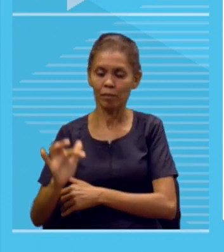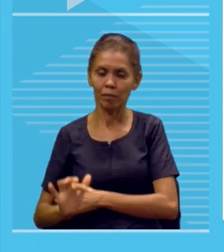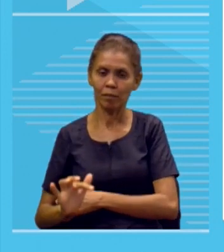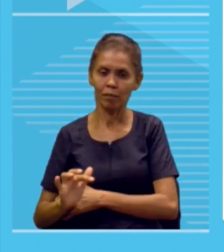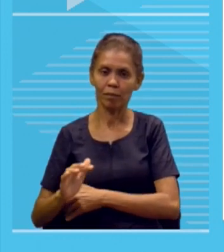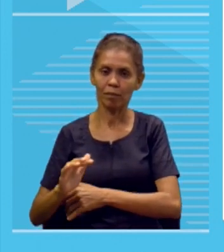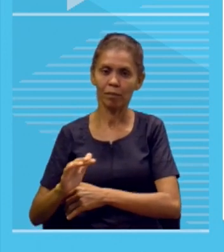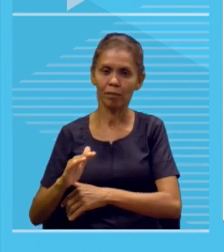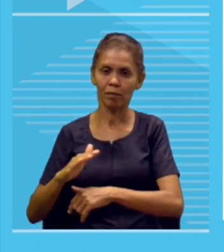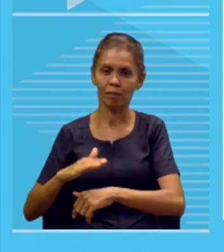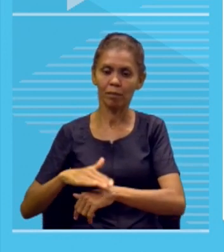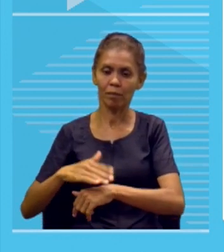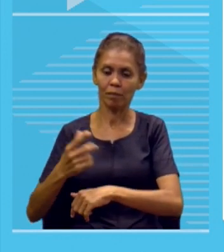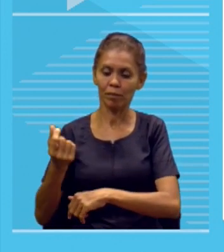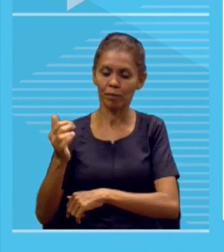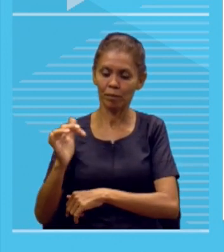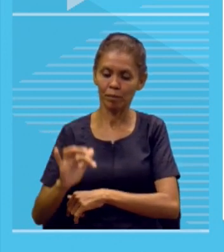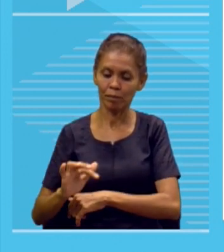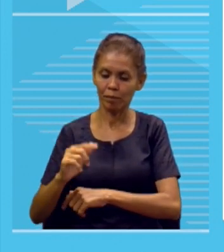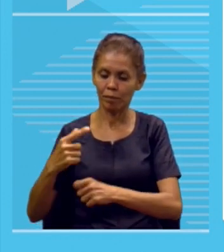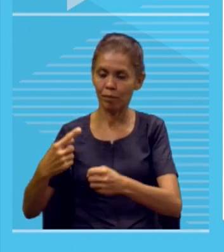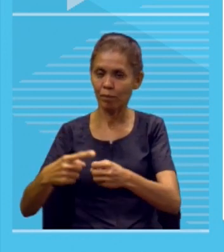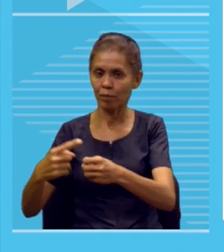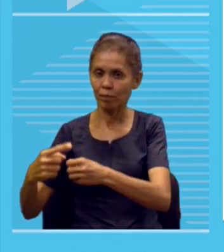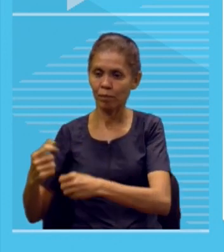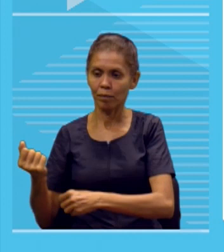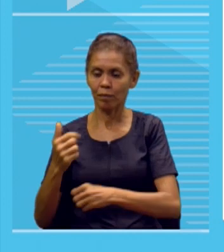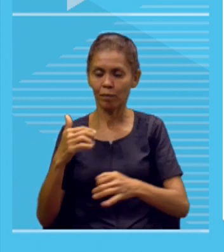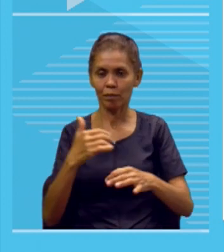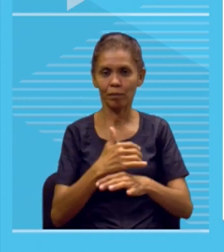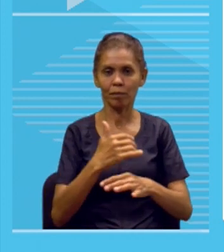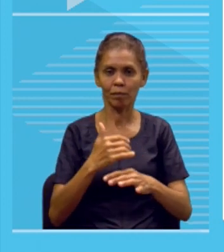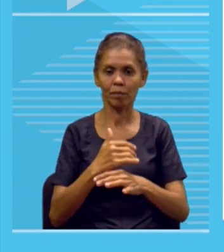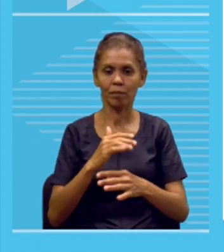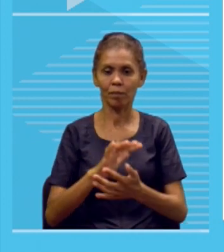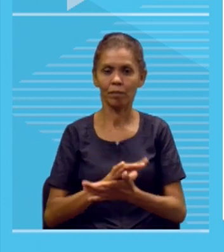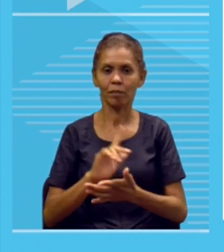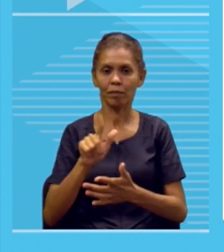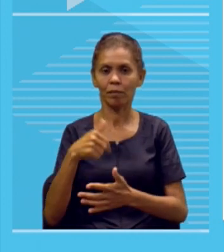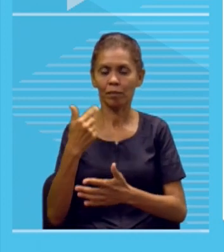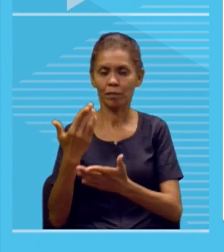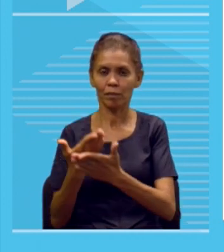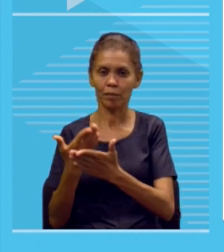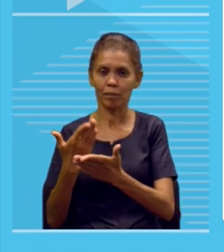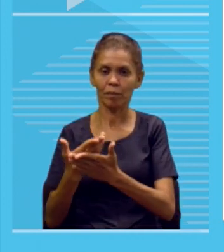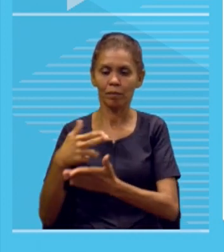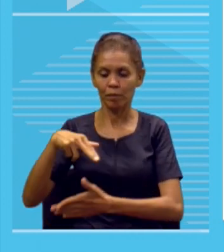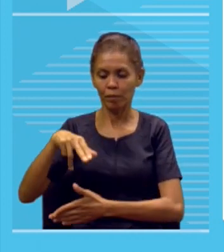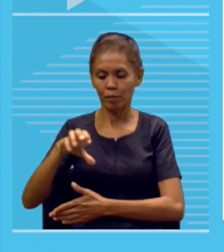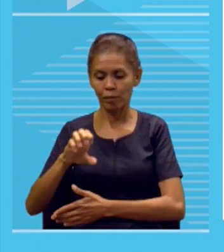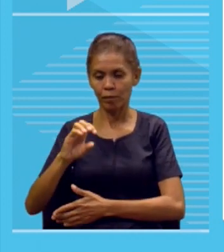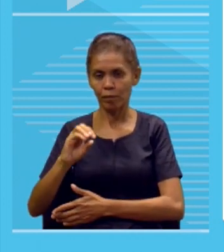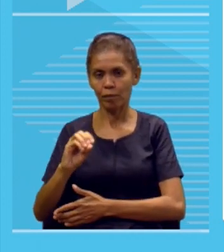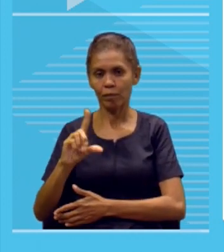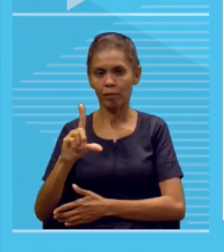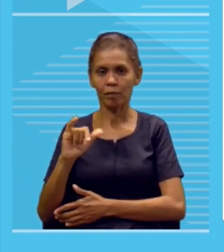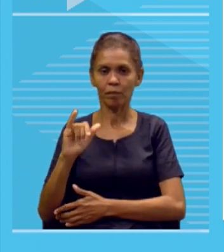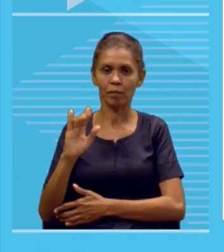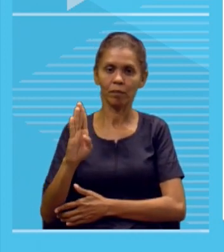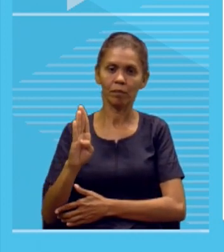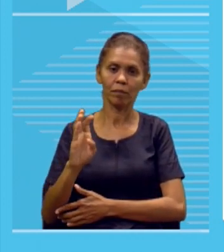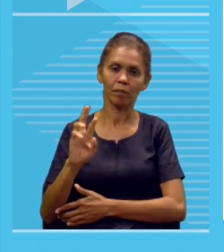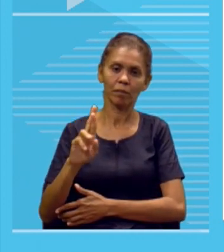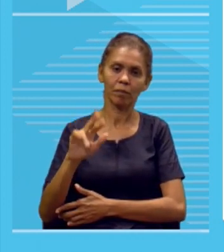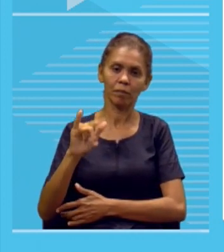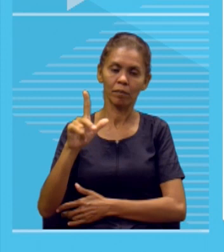que na cidade. A gente consegue perceber isso, a gente ainda vai estudar sobre neoliberalismo no Brasil, porque a gente também tem